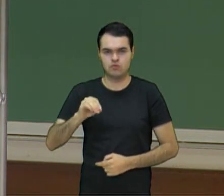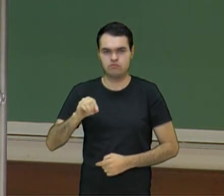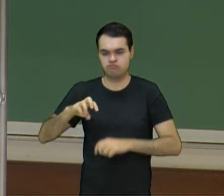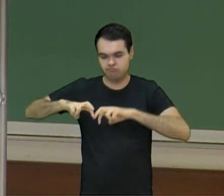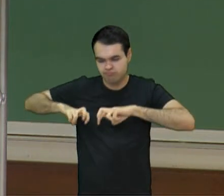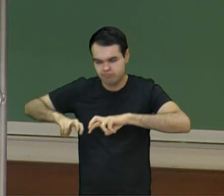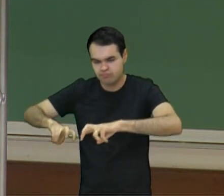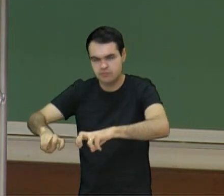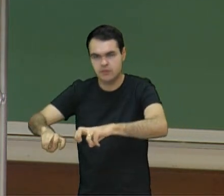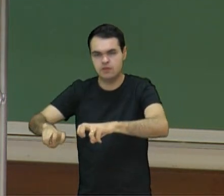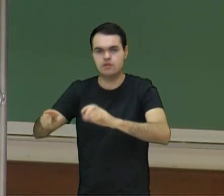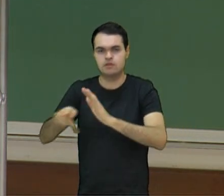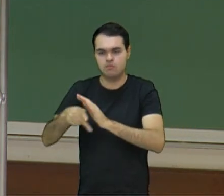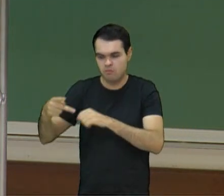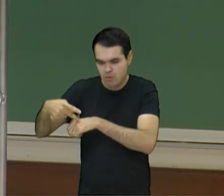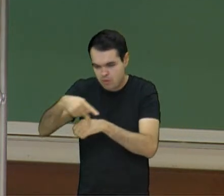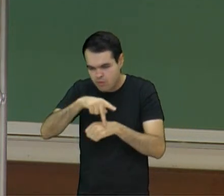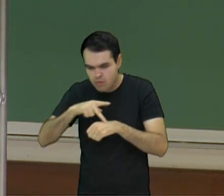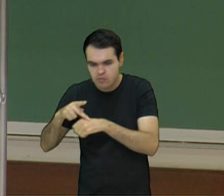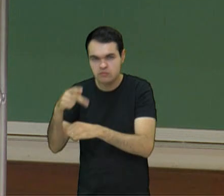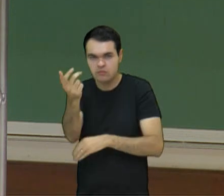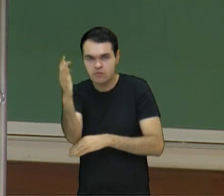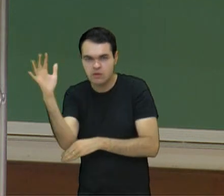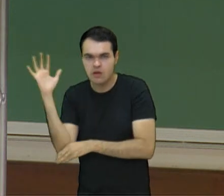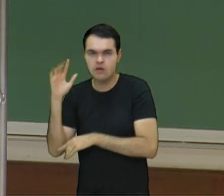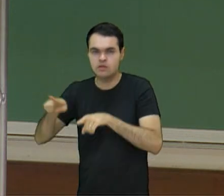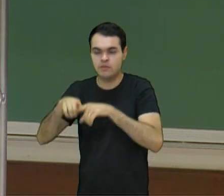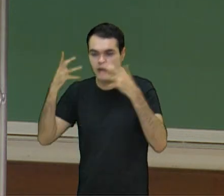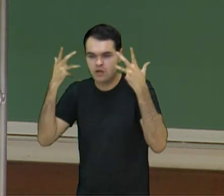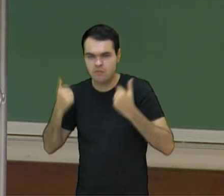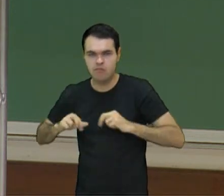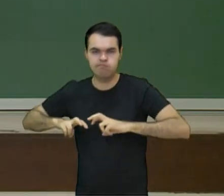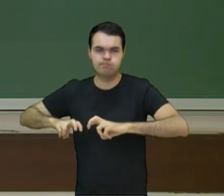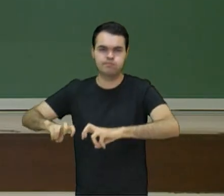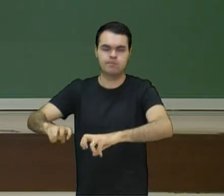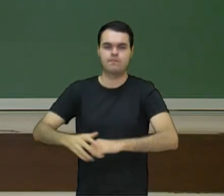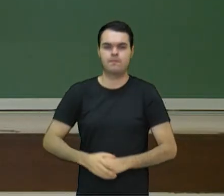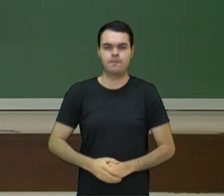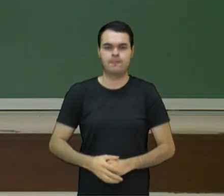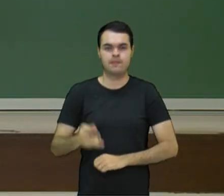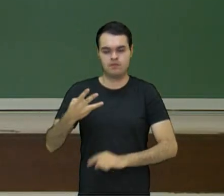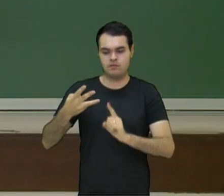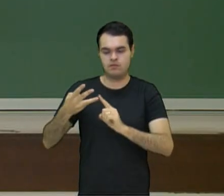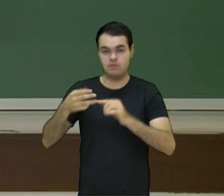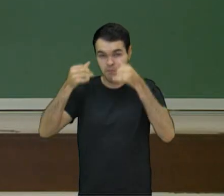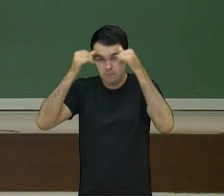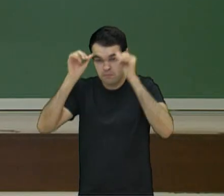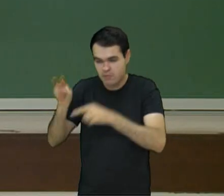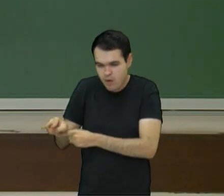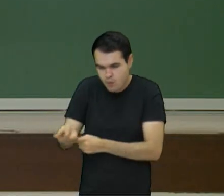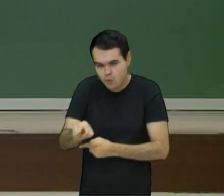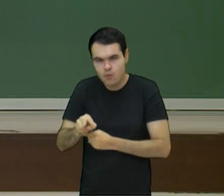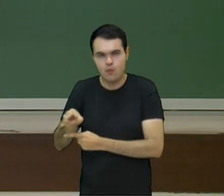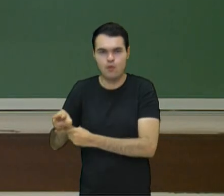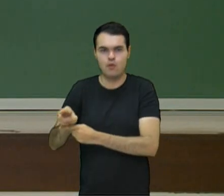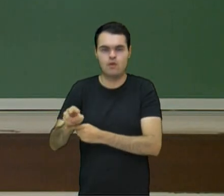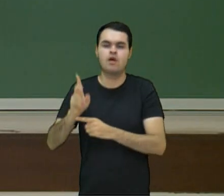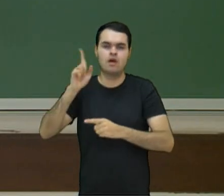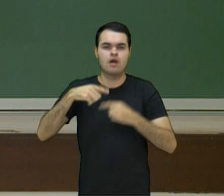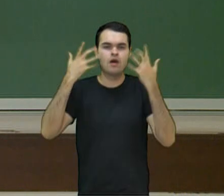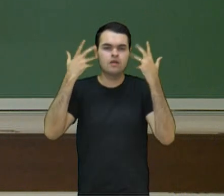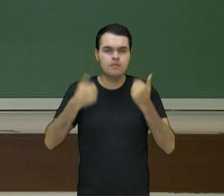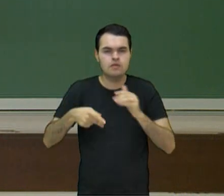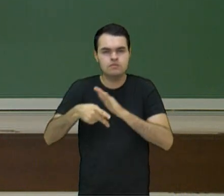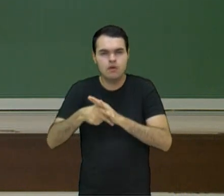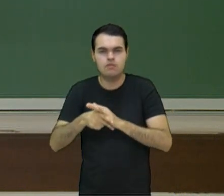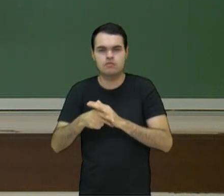o vegetal e o animal. E a pecuária, todos nós sabemos, vocês também sabem, é a criação de animais para